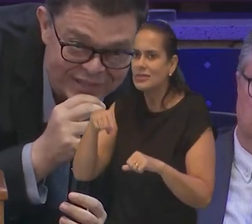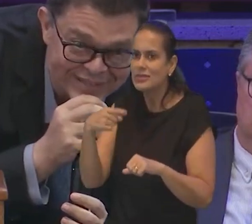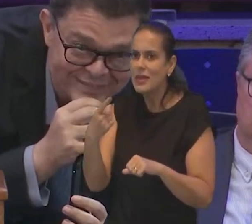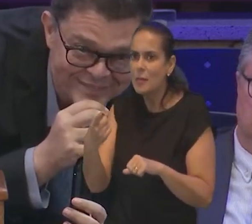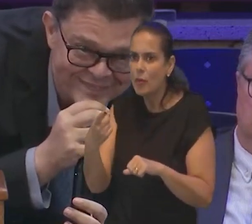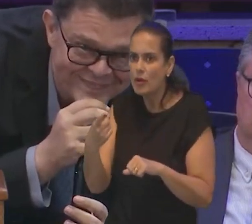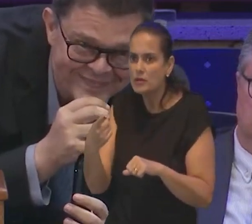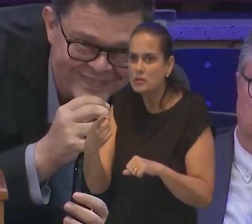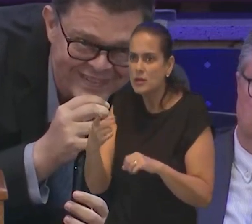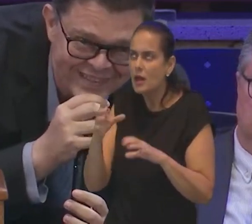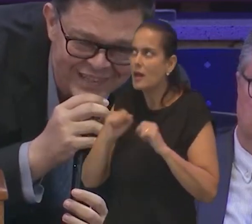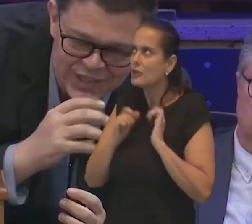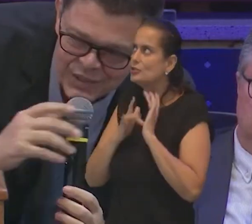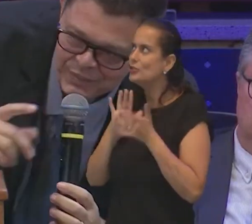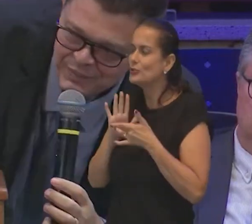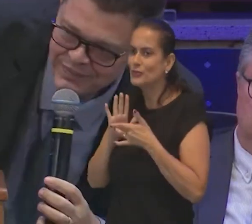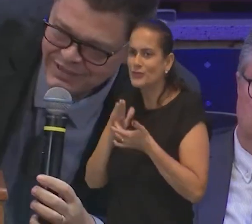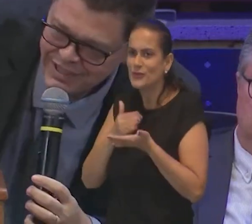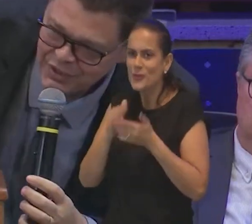da pia.